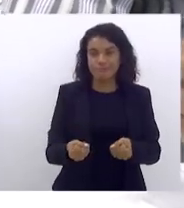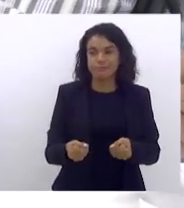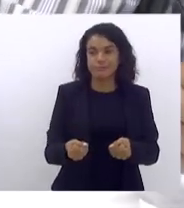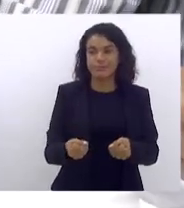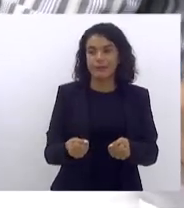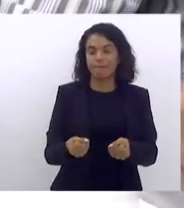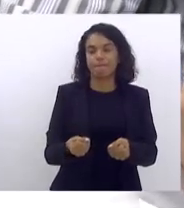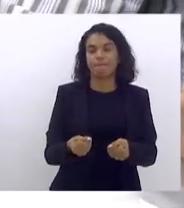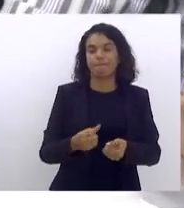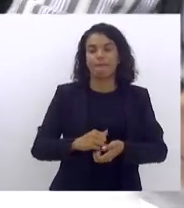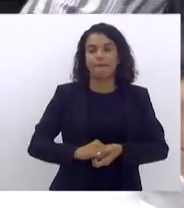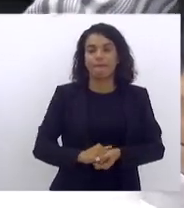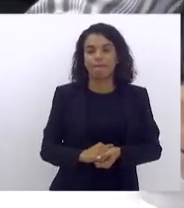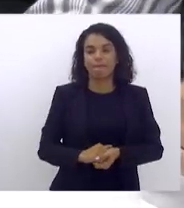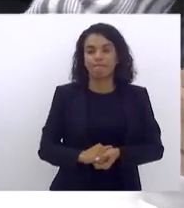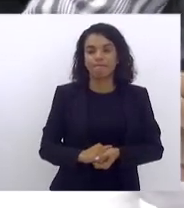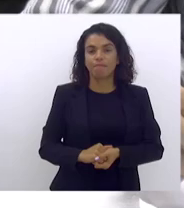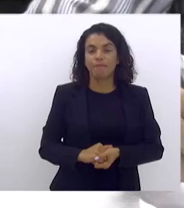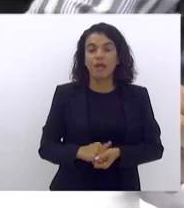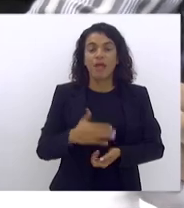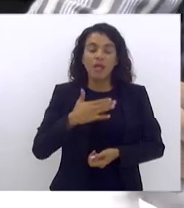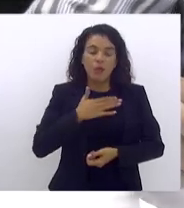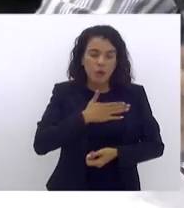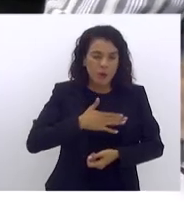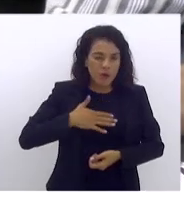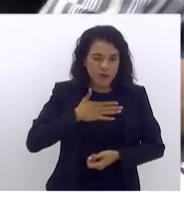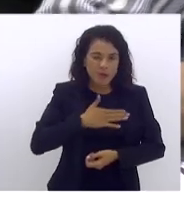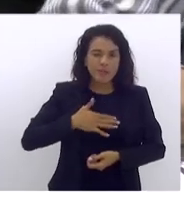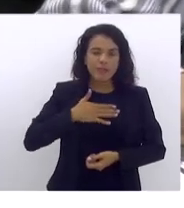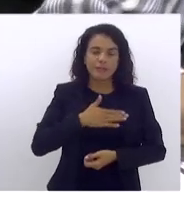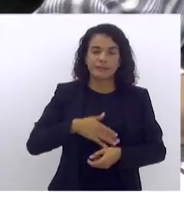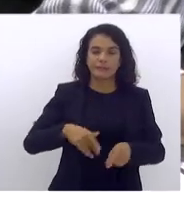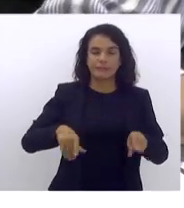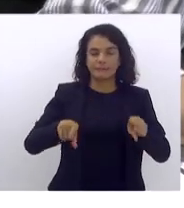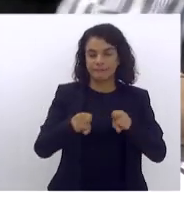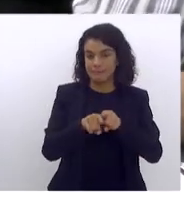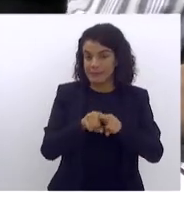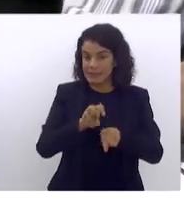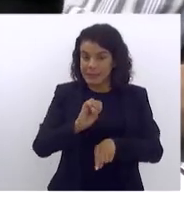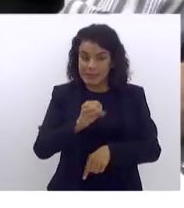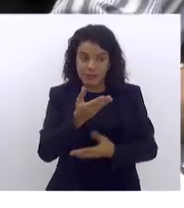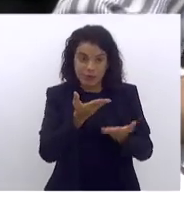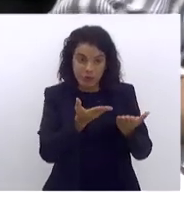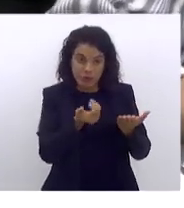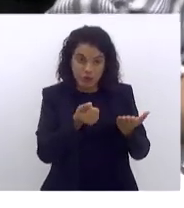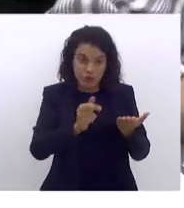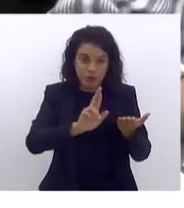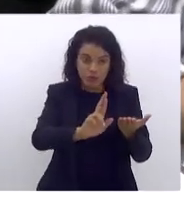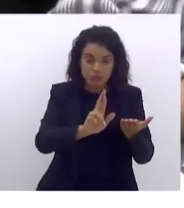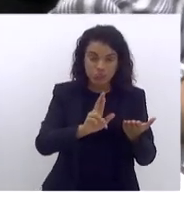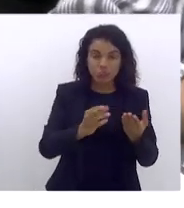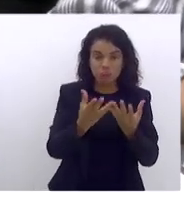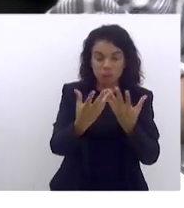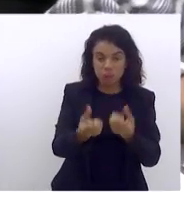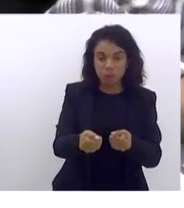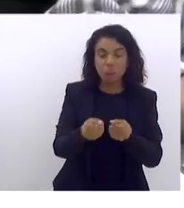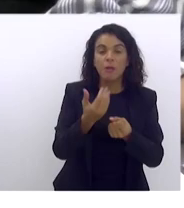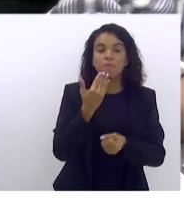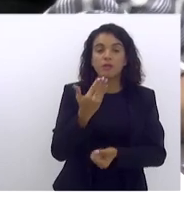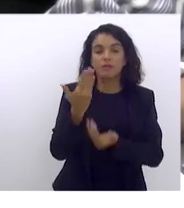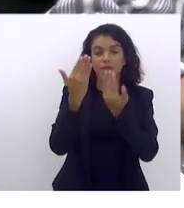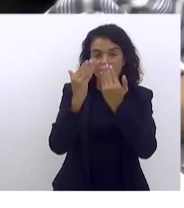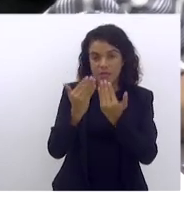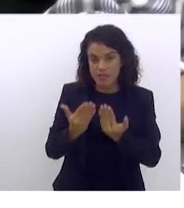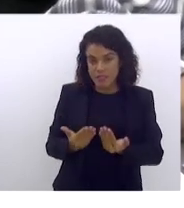o vosso entendimento, eu gostaria também, se Vossa Excelência conceder, de pedir vista